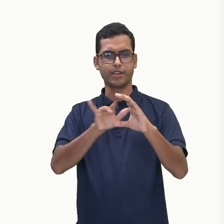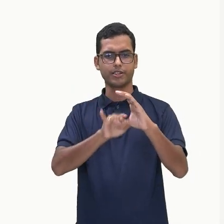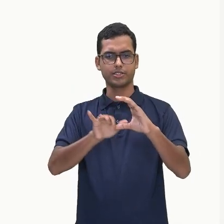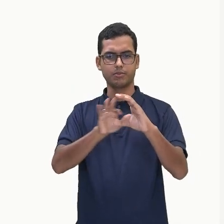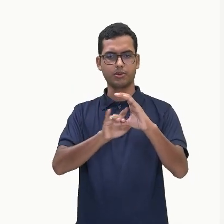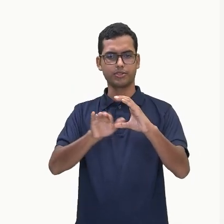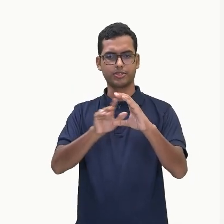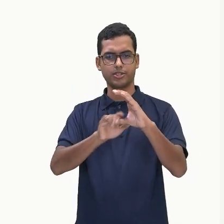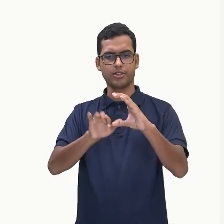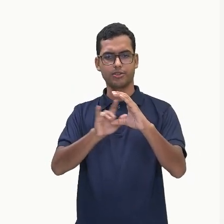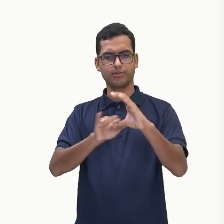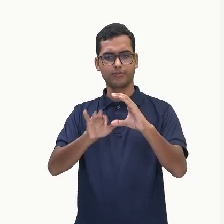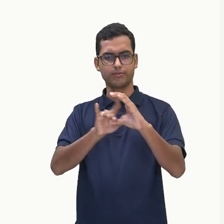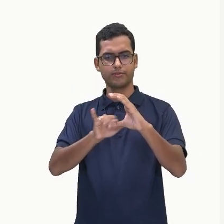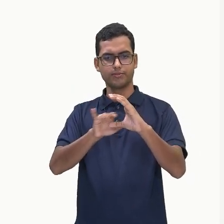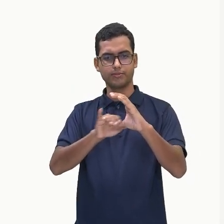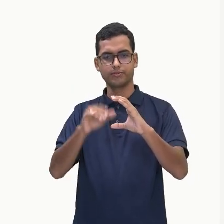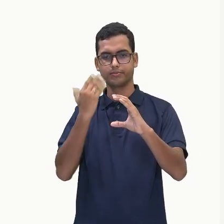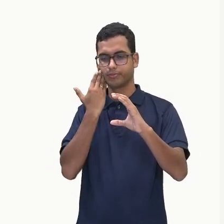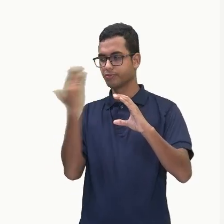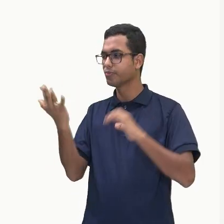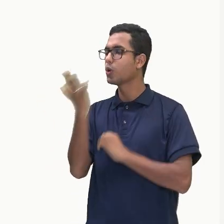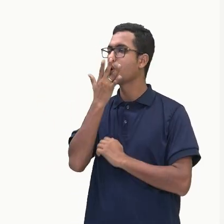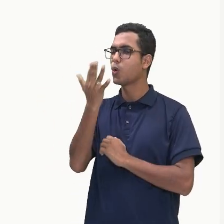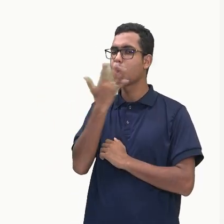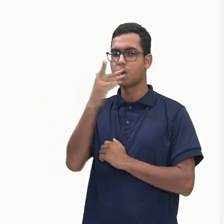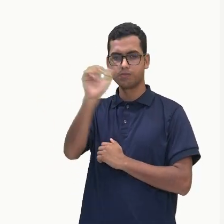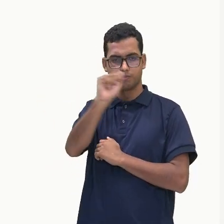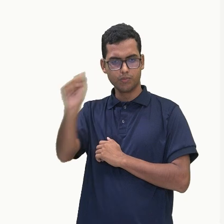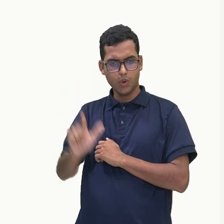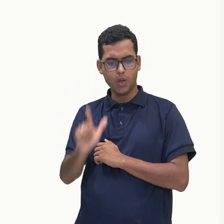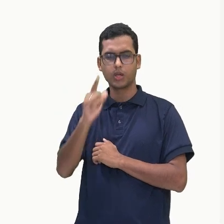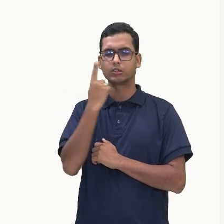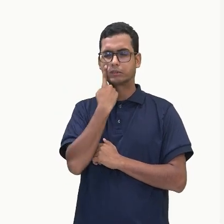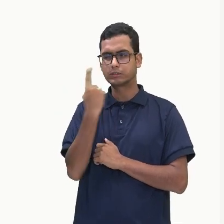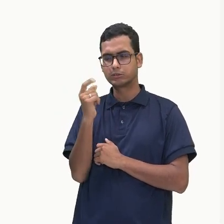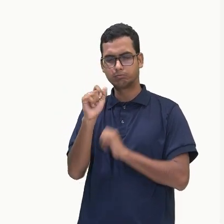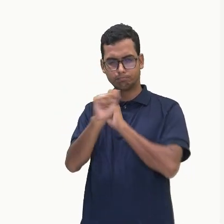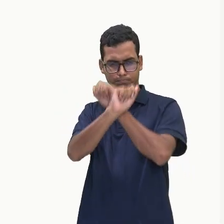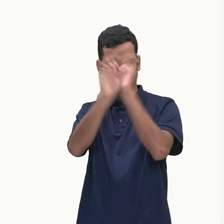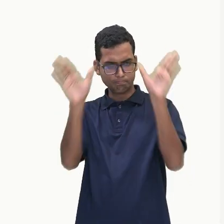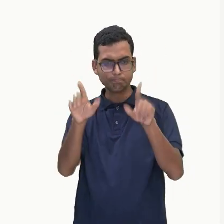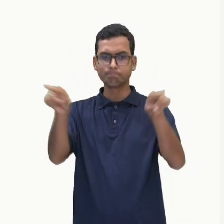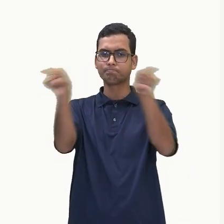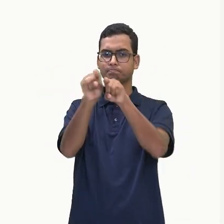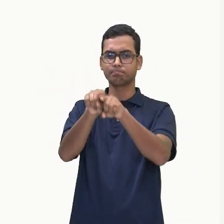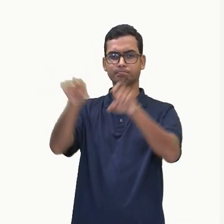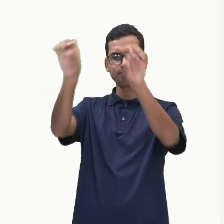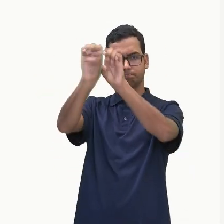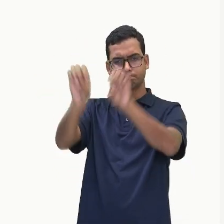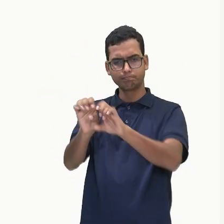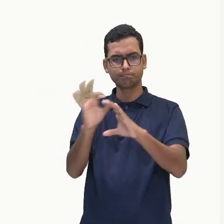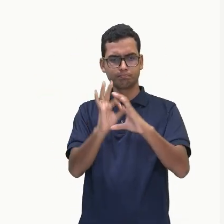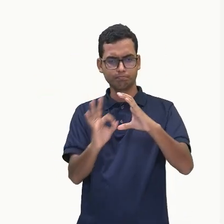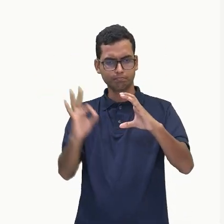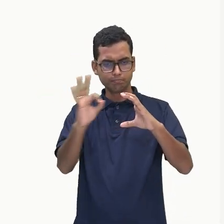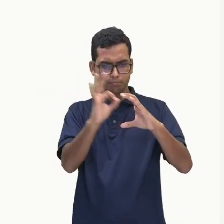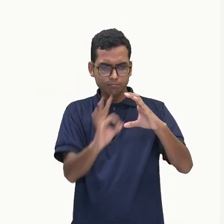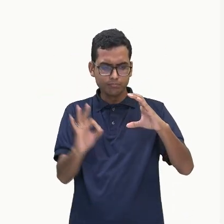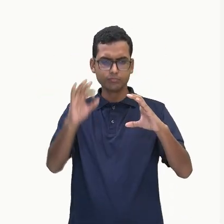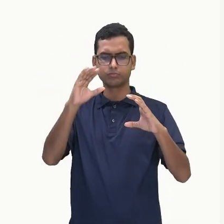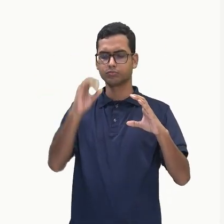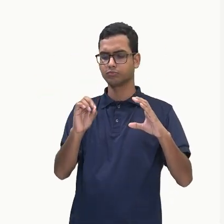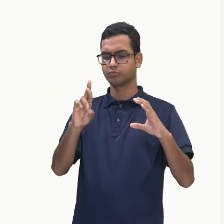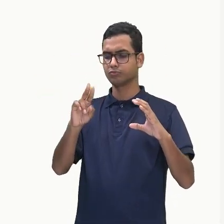intersticial colorido com um azul mais fraquinho. Nele estão contidas estruturas pequenininhas chamadas